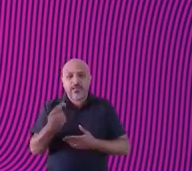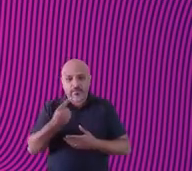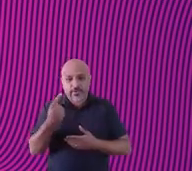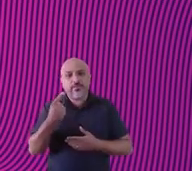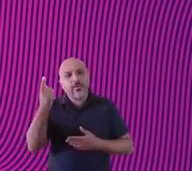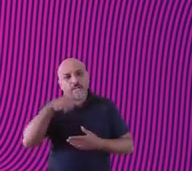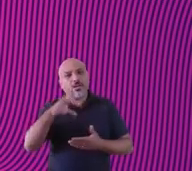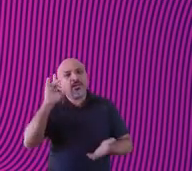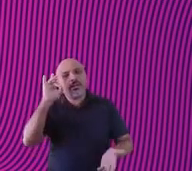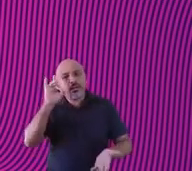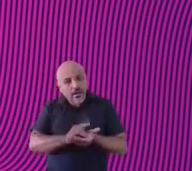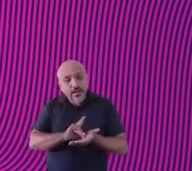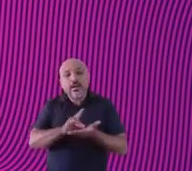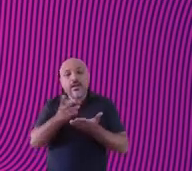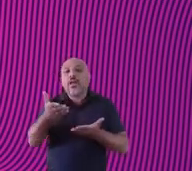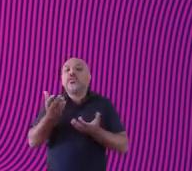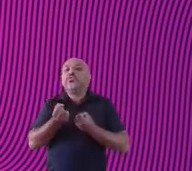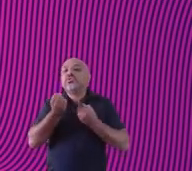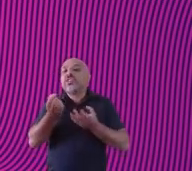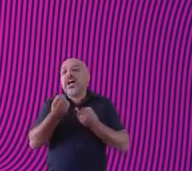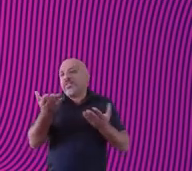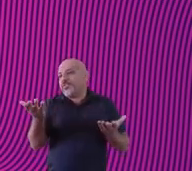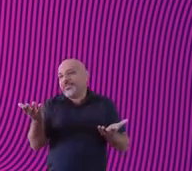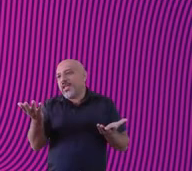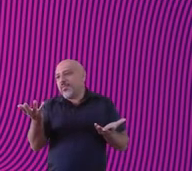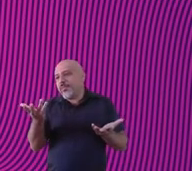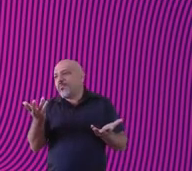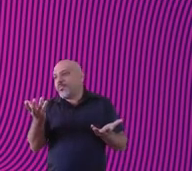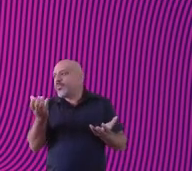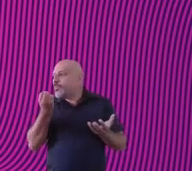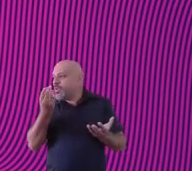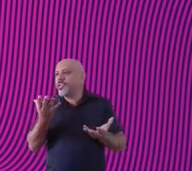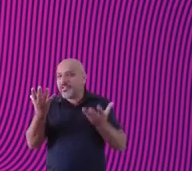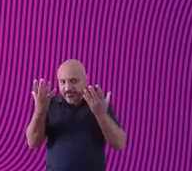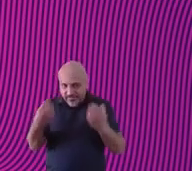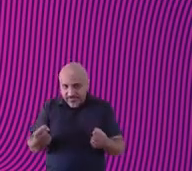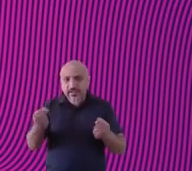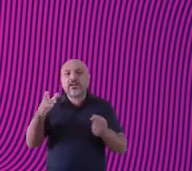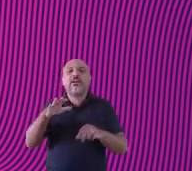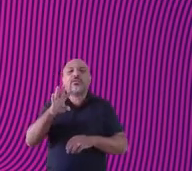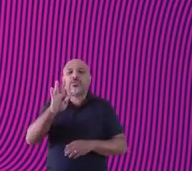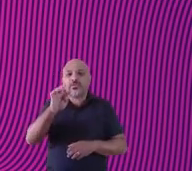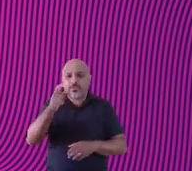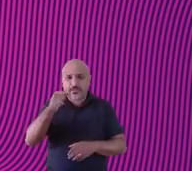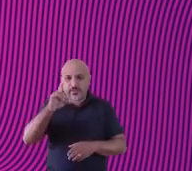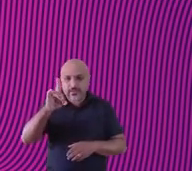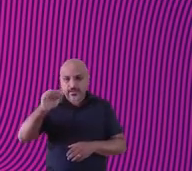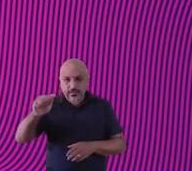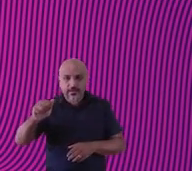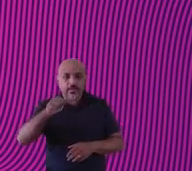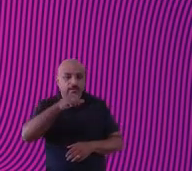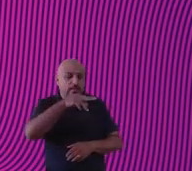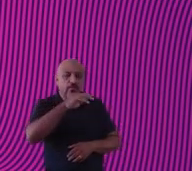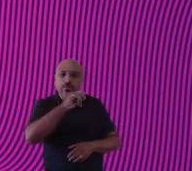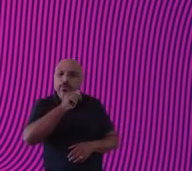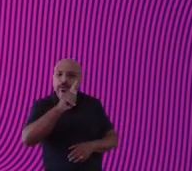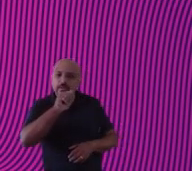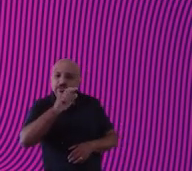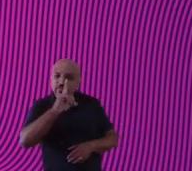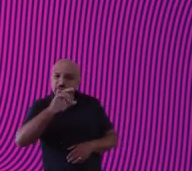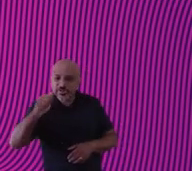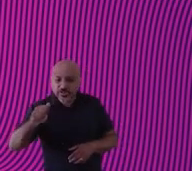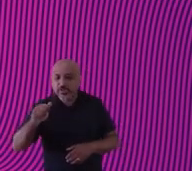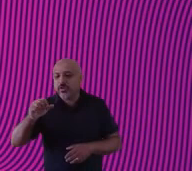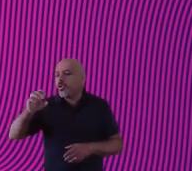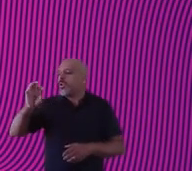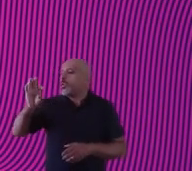linha elegível é os dados foram é bem aceitável em relação à toxicidade Você viu o grau de neuropatia periférica de